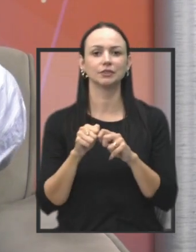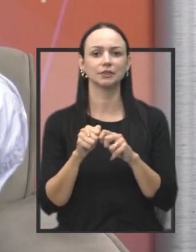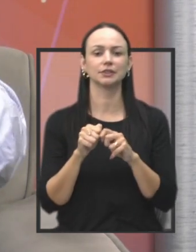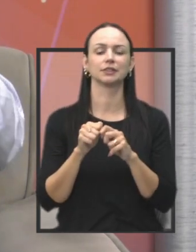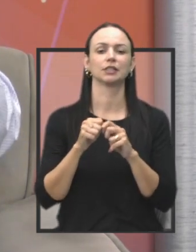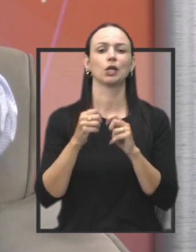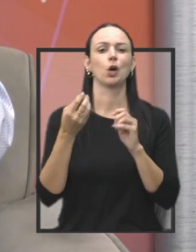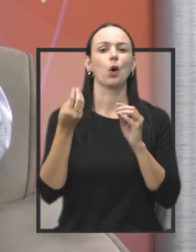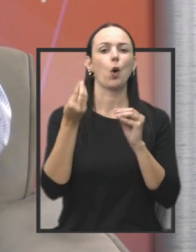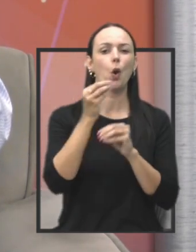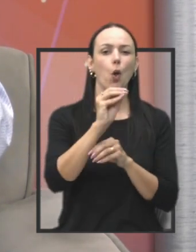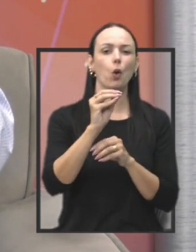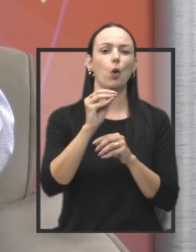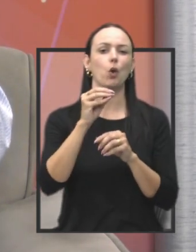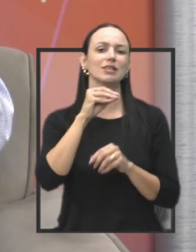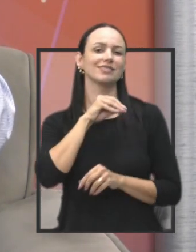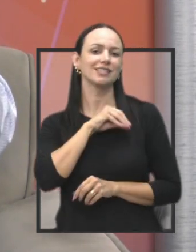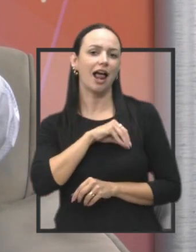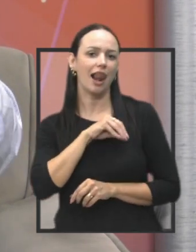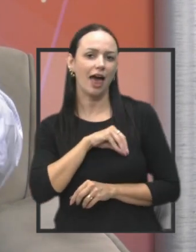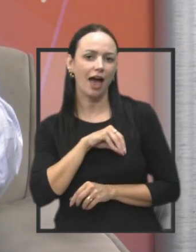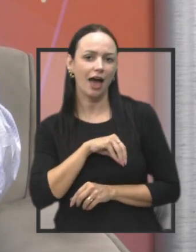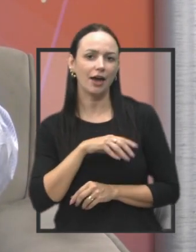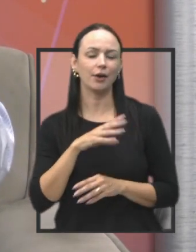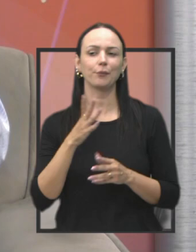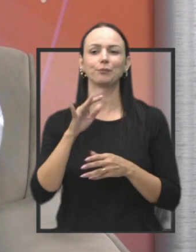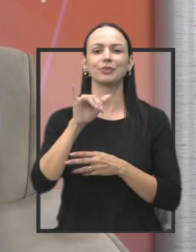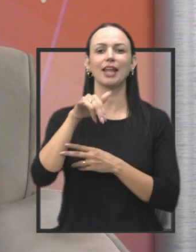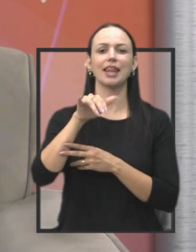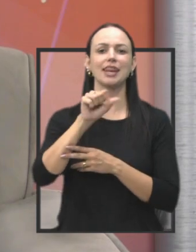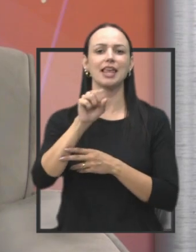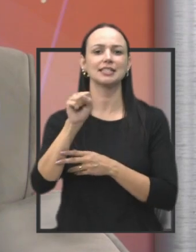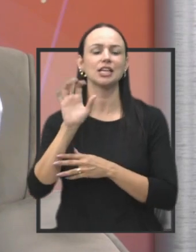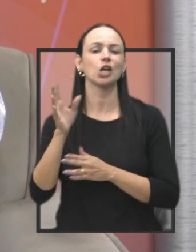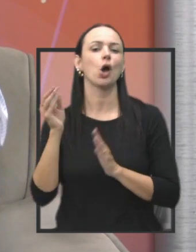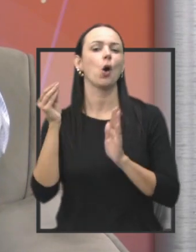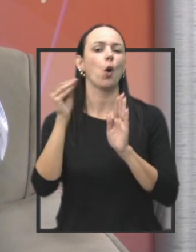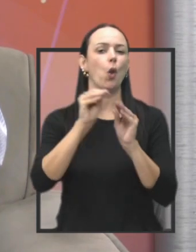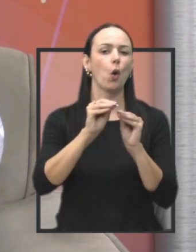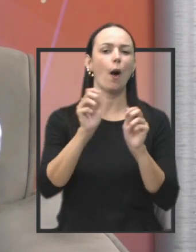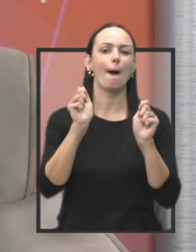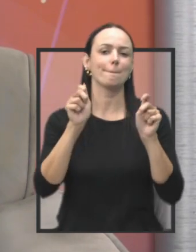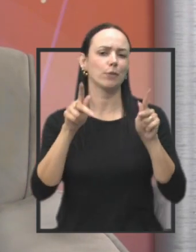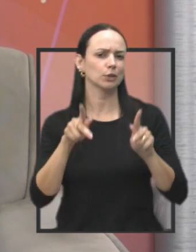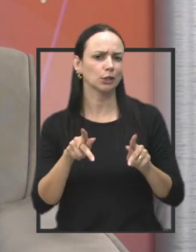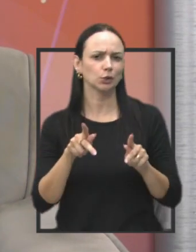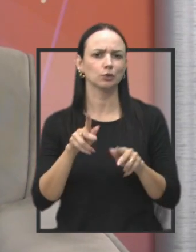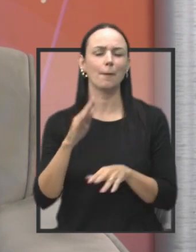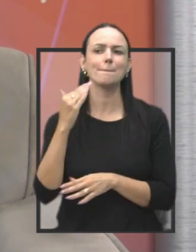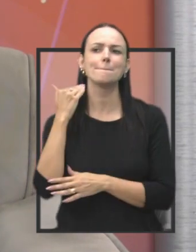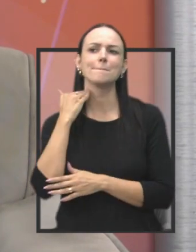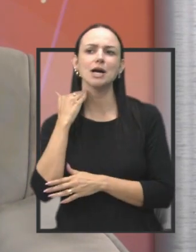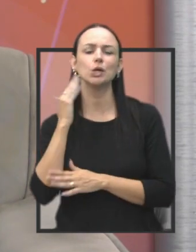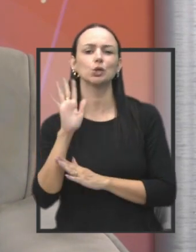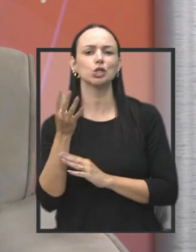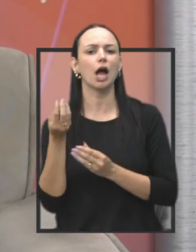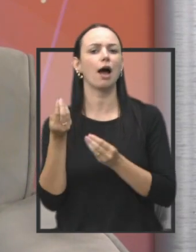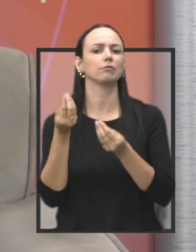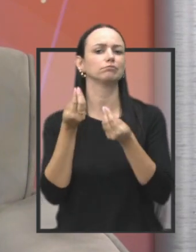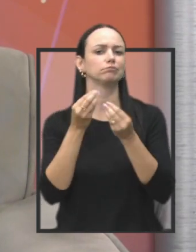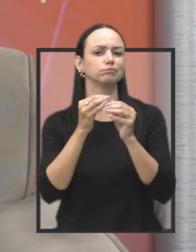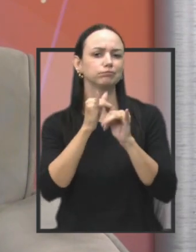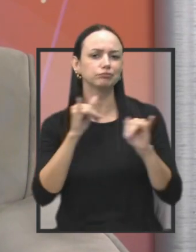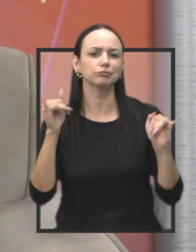do salário, o INSS informou a questão da aposentadoria, os bancos disponibilizaram os saldos e a